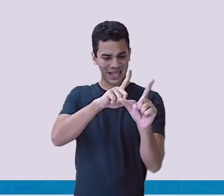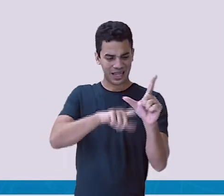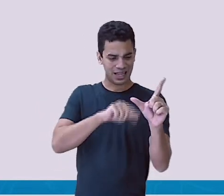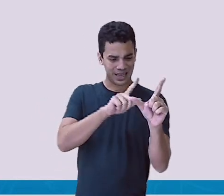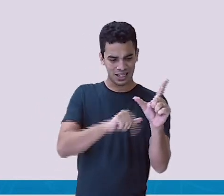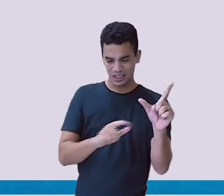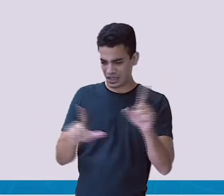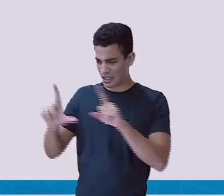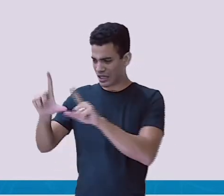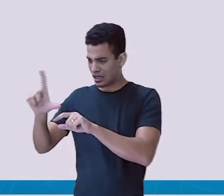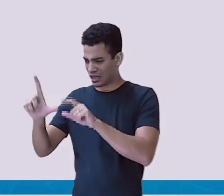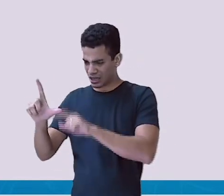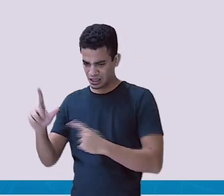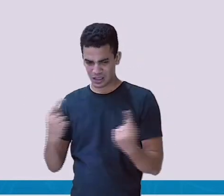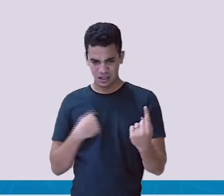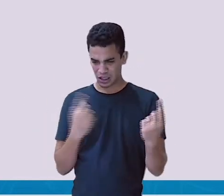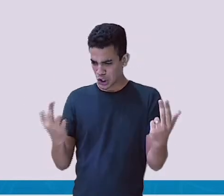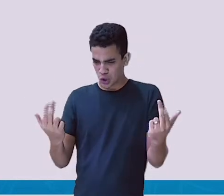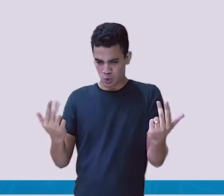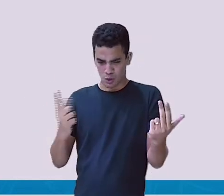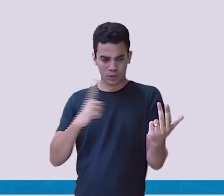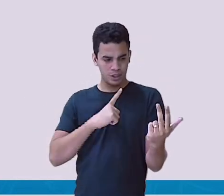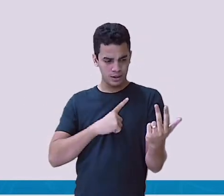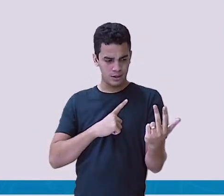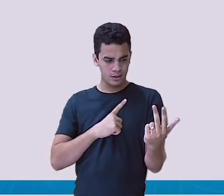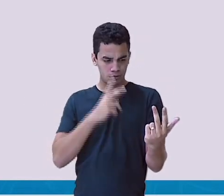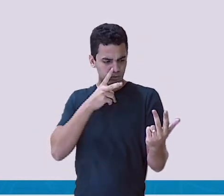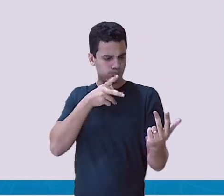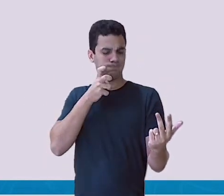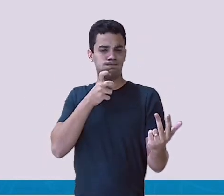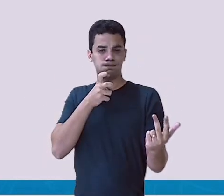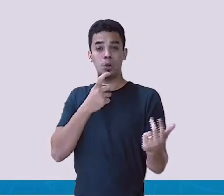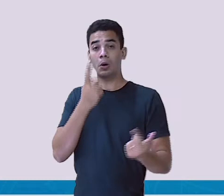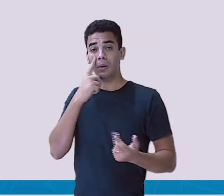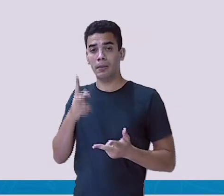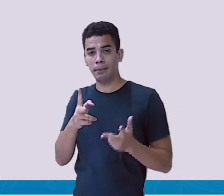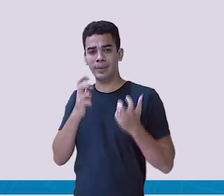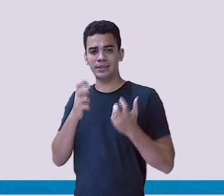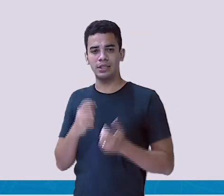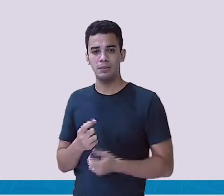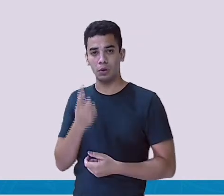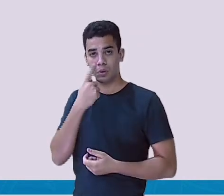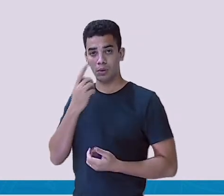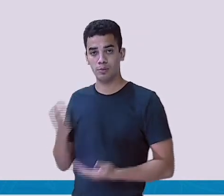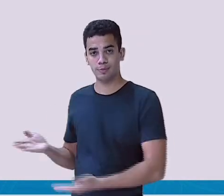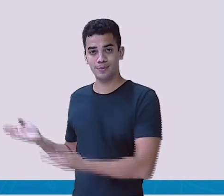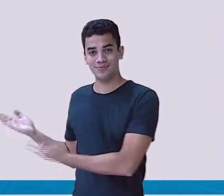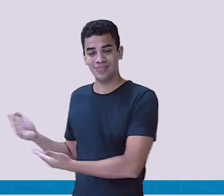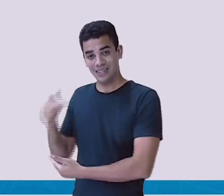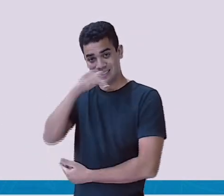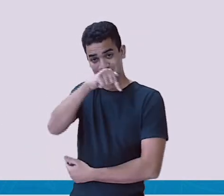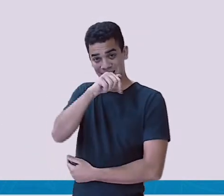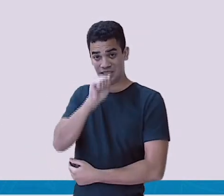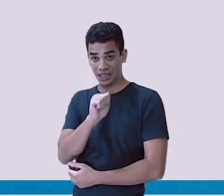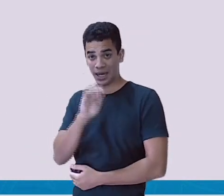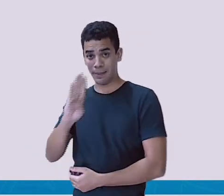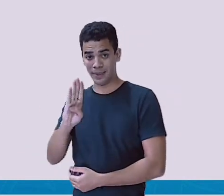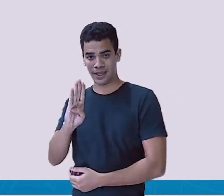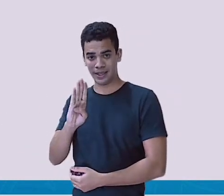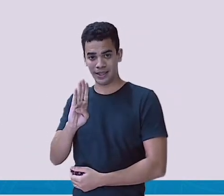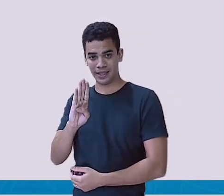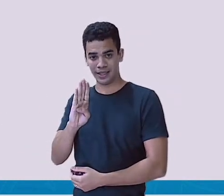parte literal. Vejam, aqui eu tenho A, B ao quadrado em todos eles. Então, eu vou